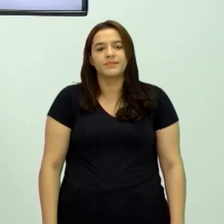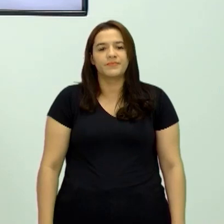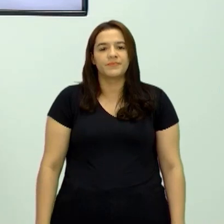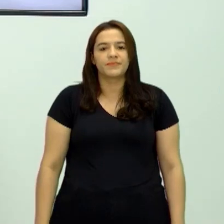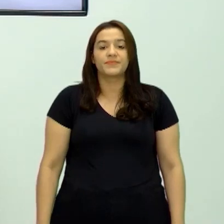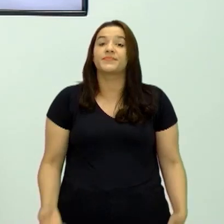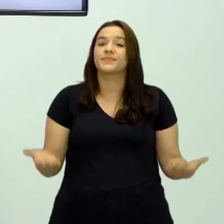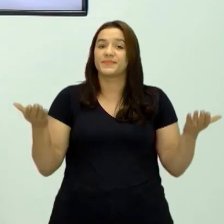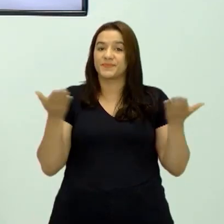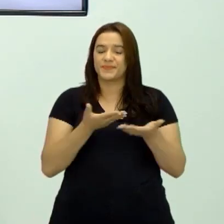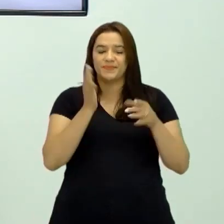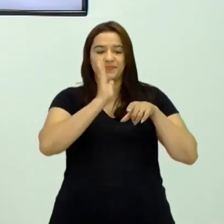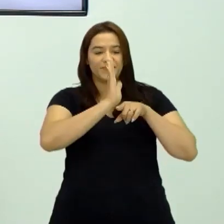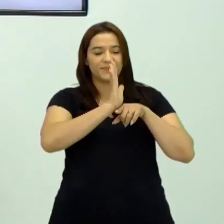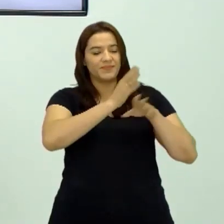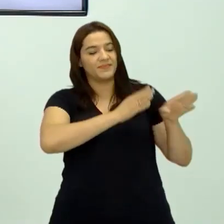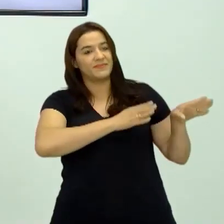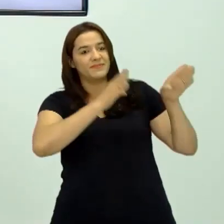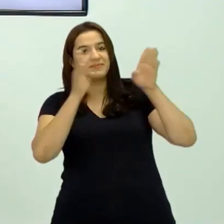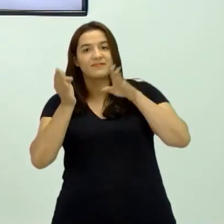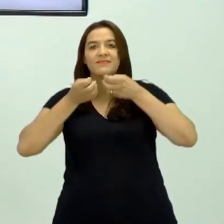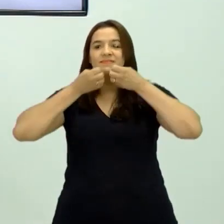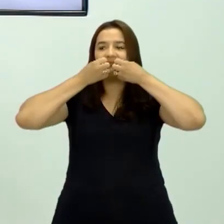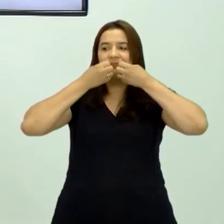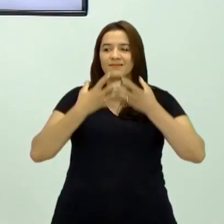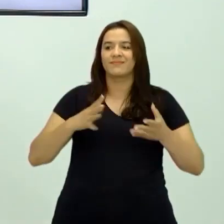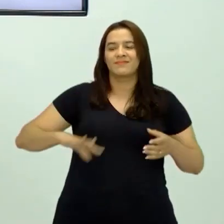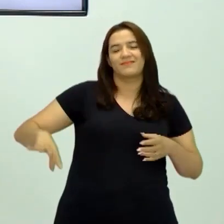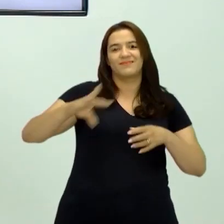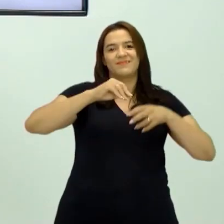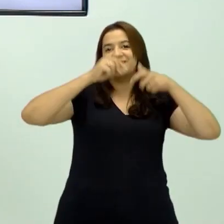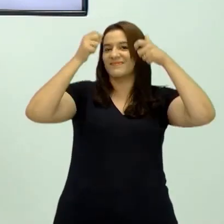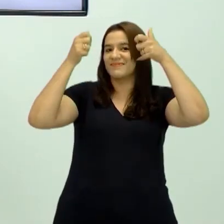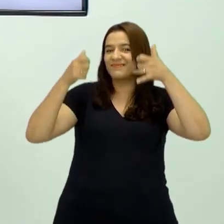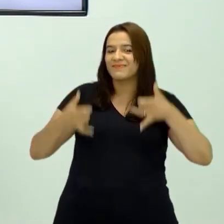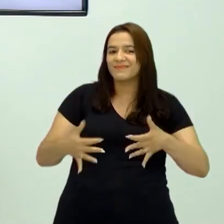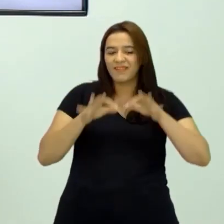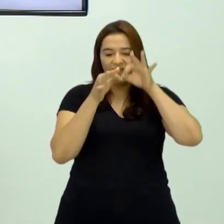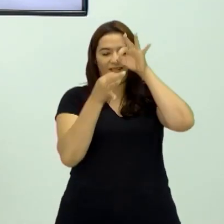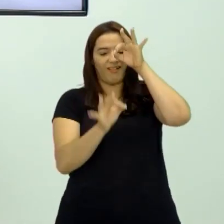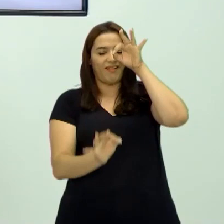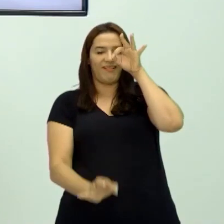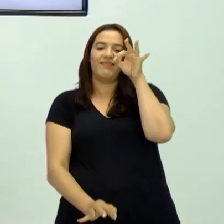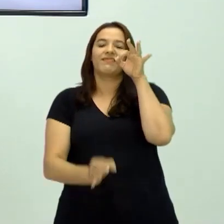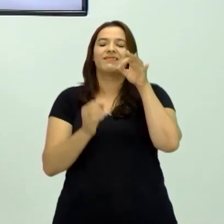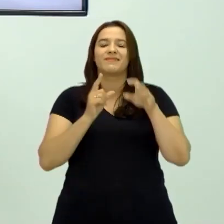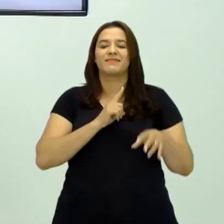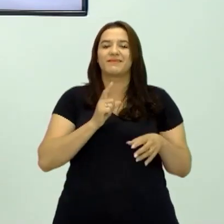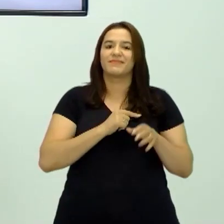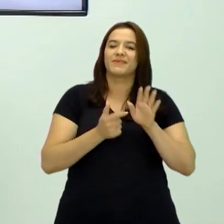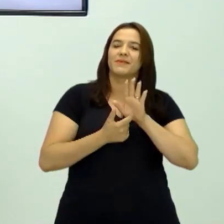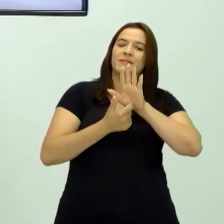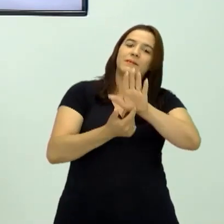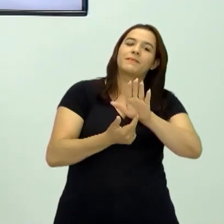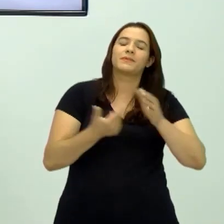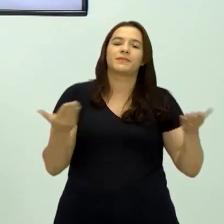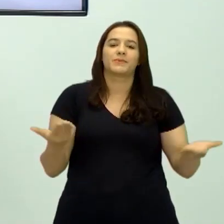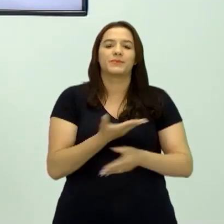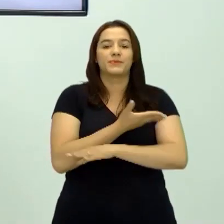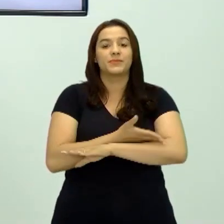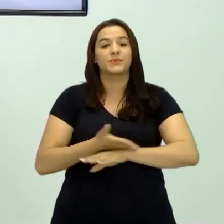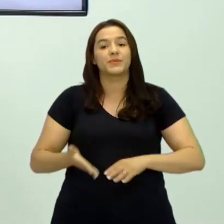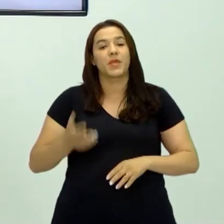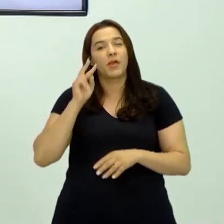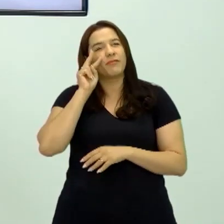Muito bom esse vídeo, né? Até pensei em dar uma cortada, né? Porque ele é um pouquinho extenso, né? Do que a gente apresenta de costume, mas eu